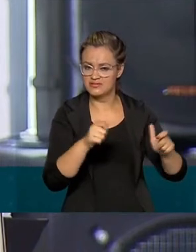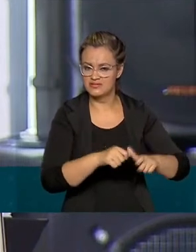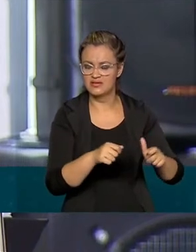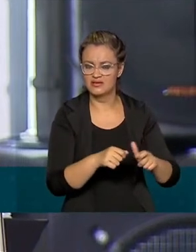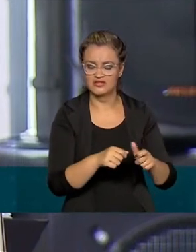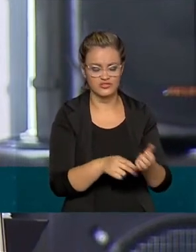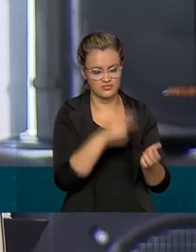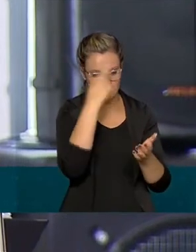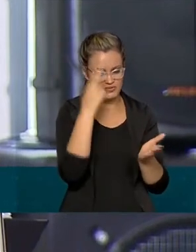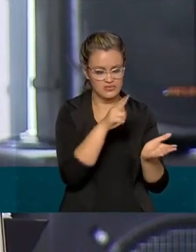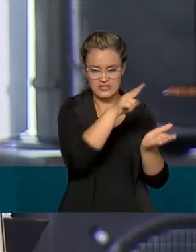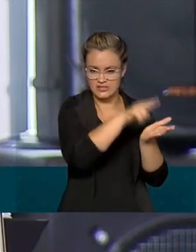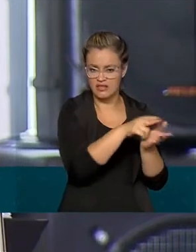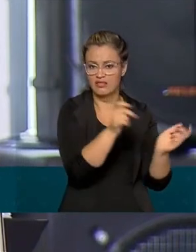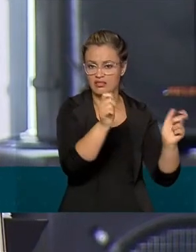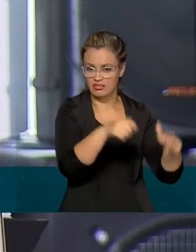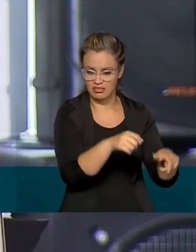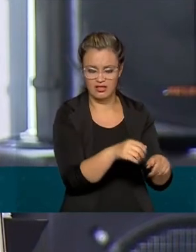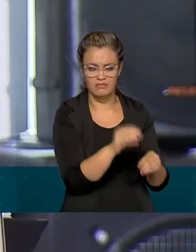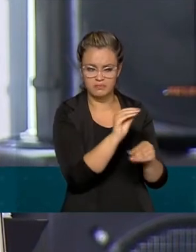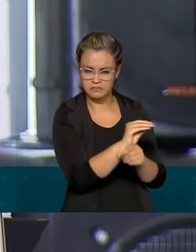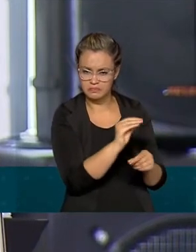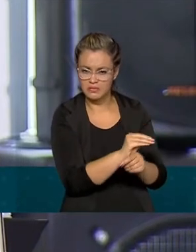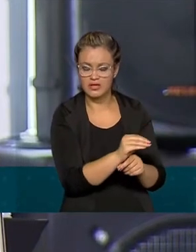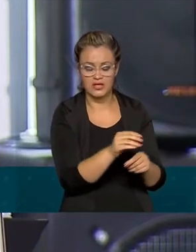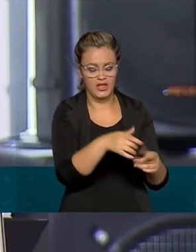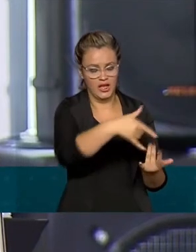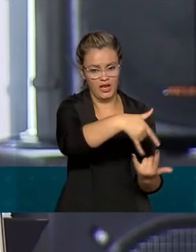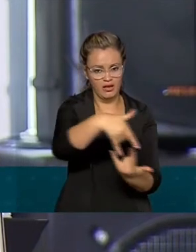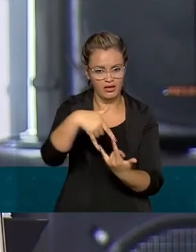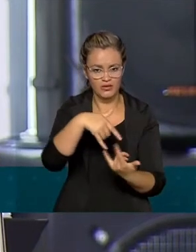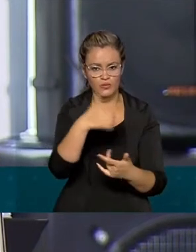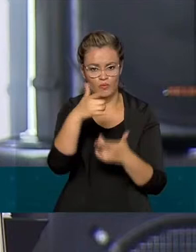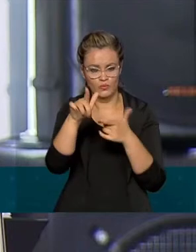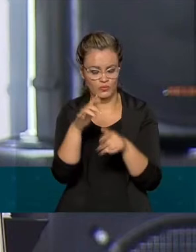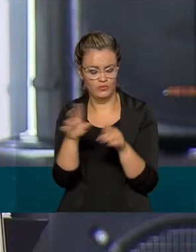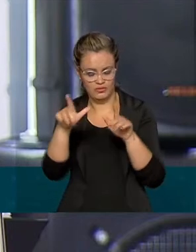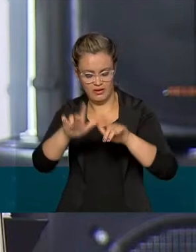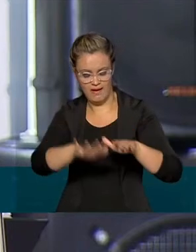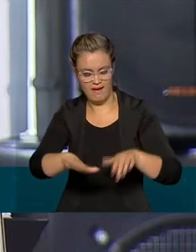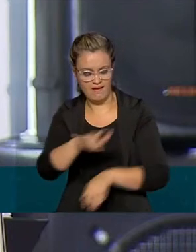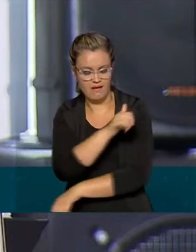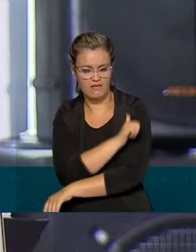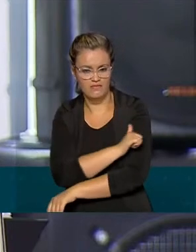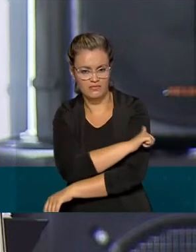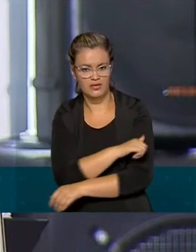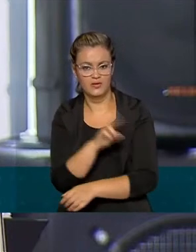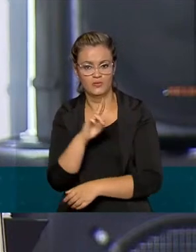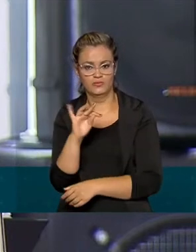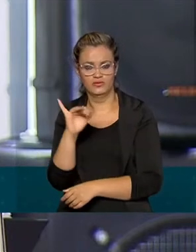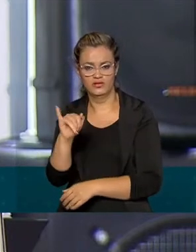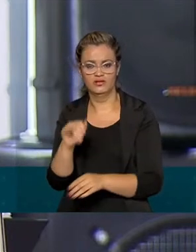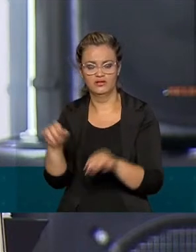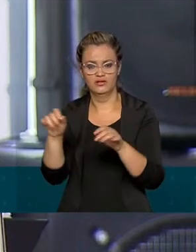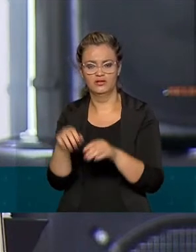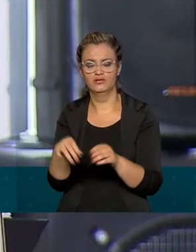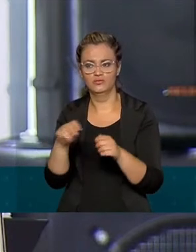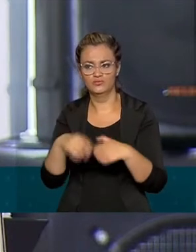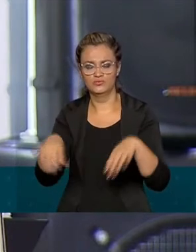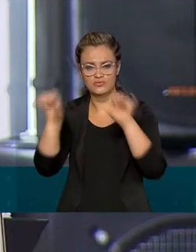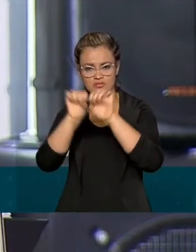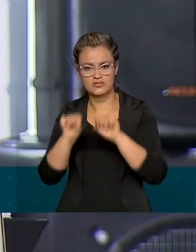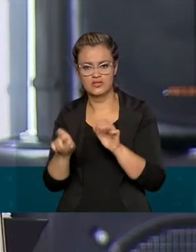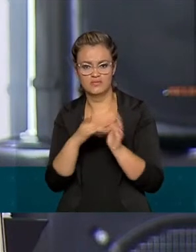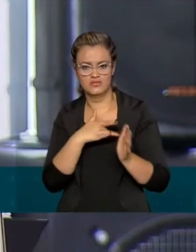de internação, com aumentos significativos de leitos das enfermarias e das UTIs em todo o sistema de saúde do